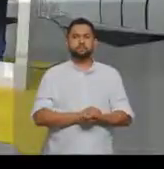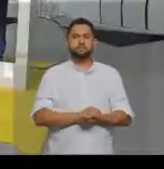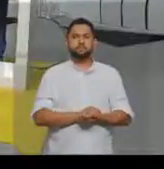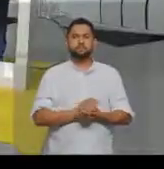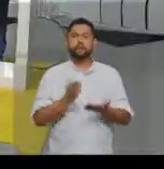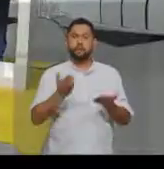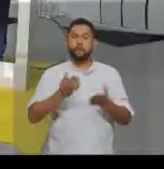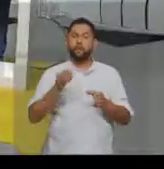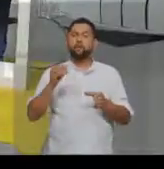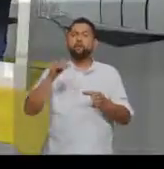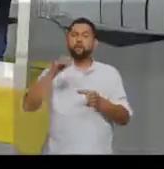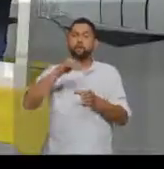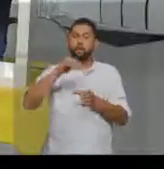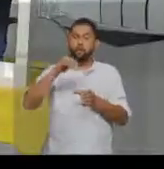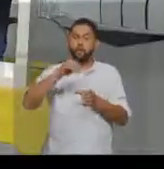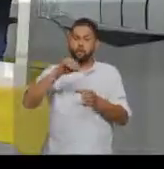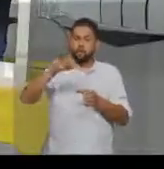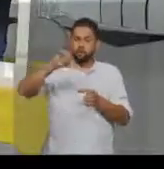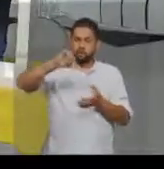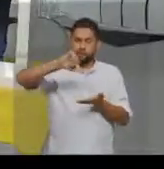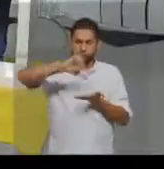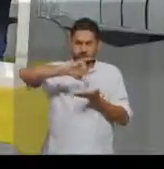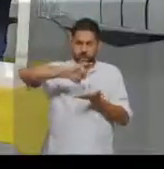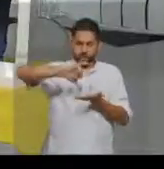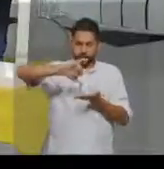o vinagre.